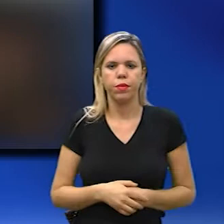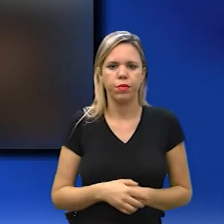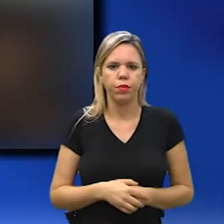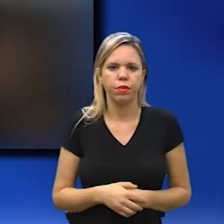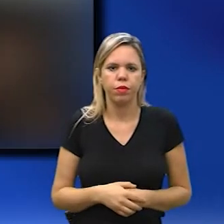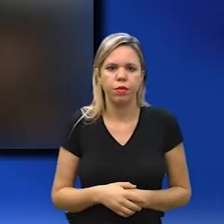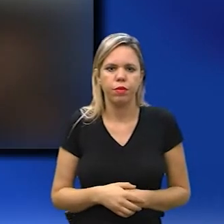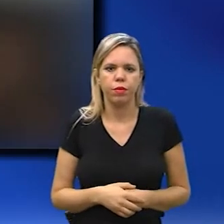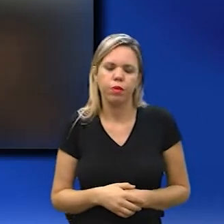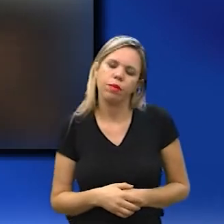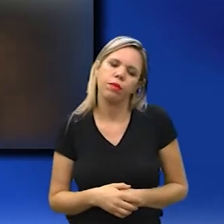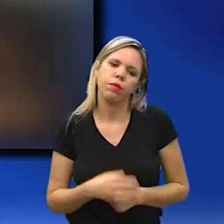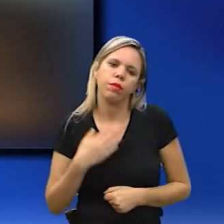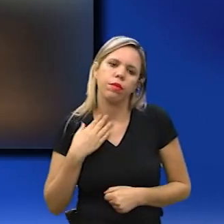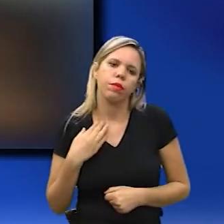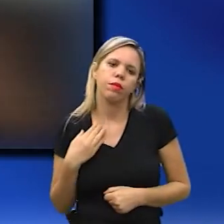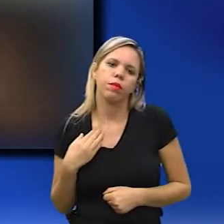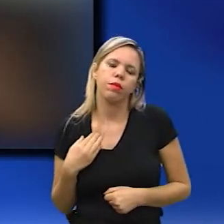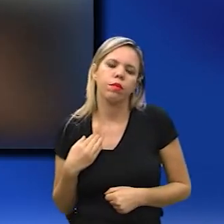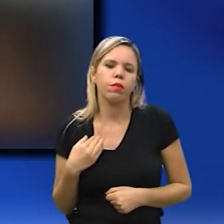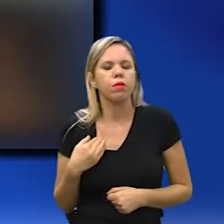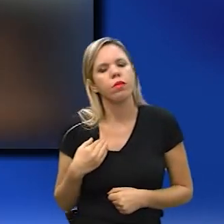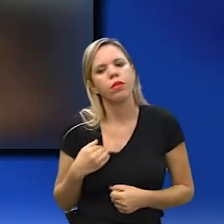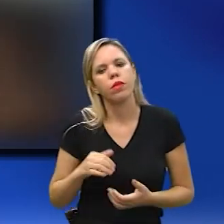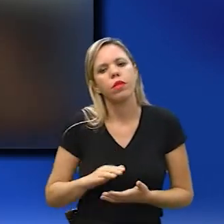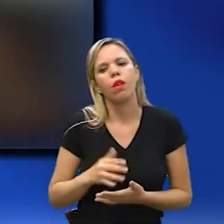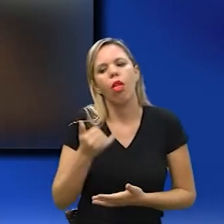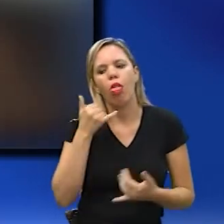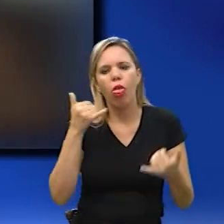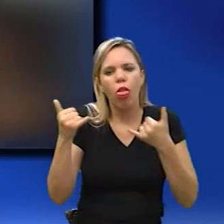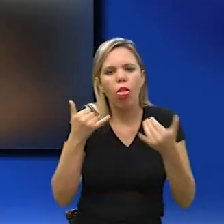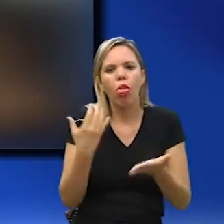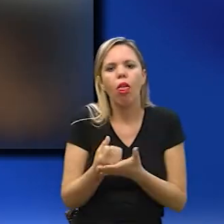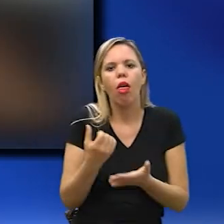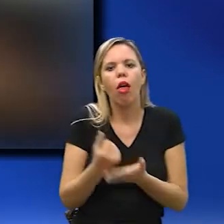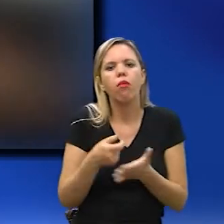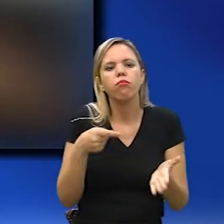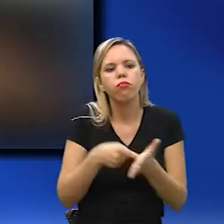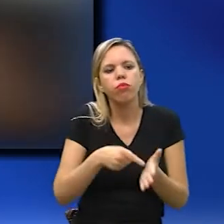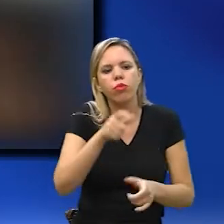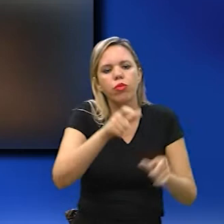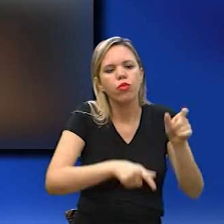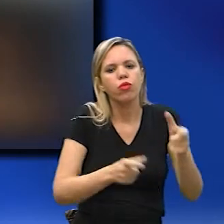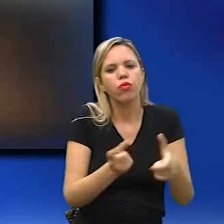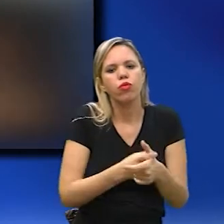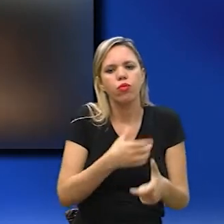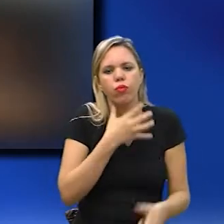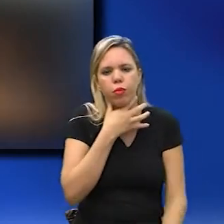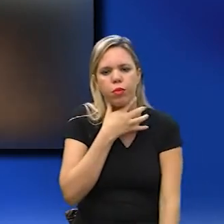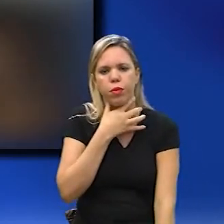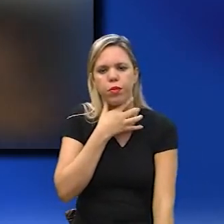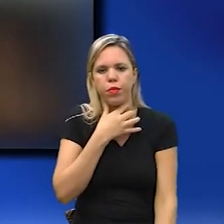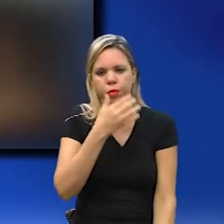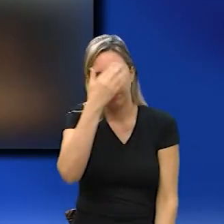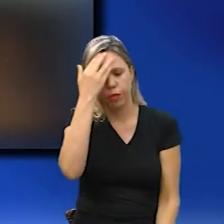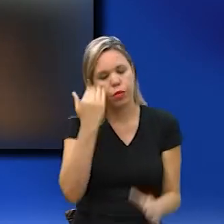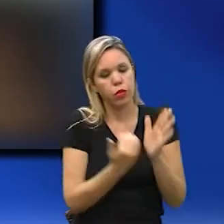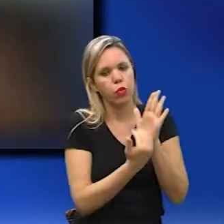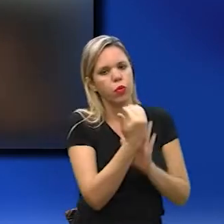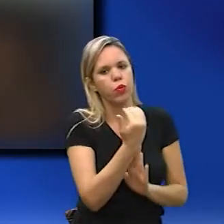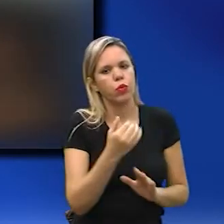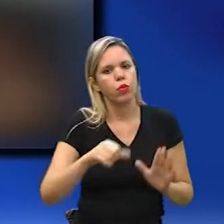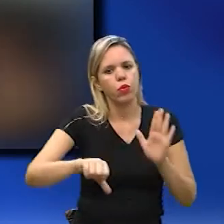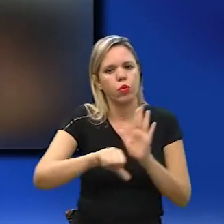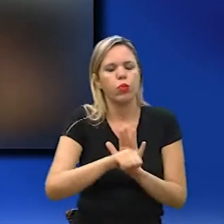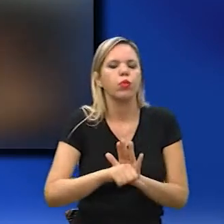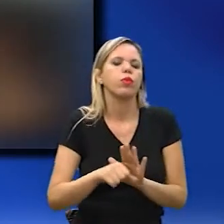pandemia, são os abusos das ligações de cobranças aos inadimplentes e o aumento